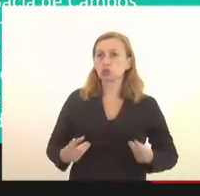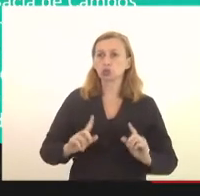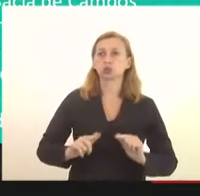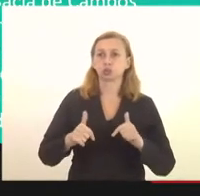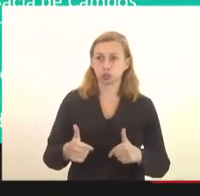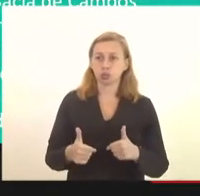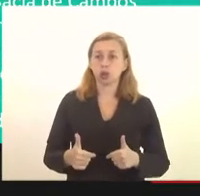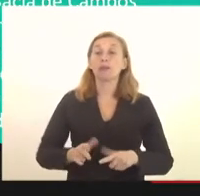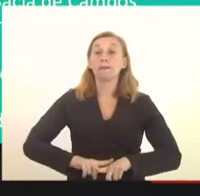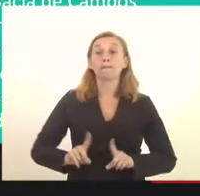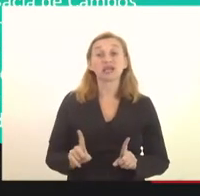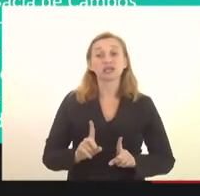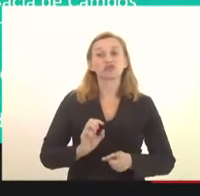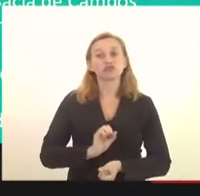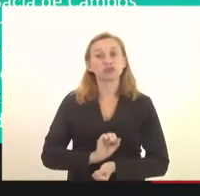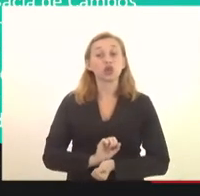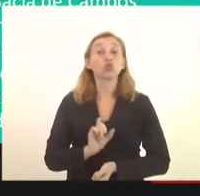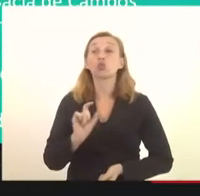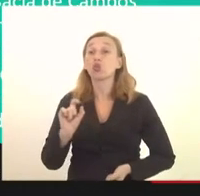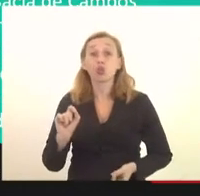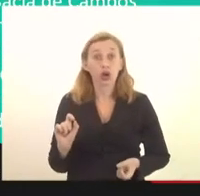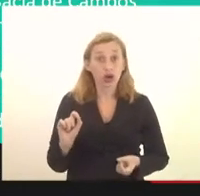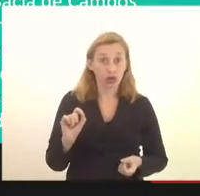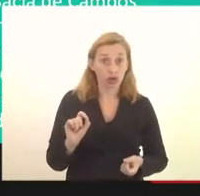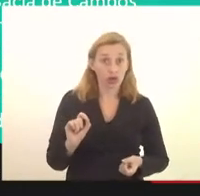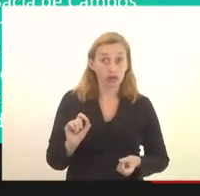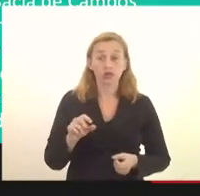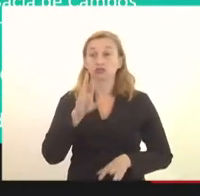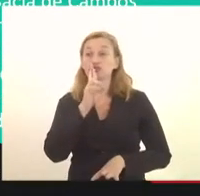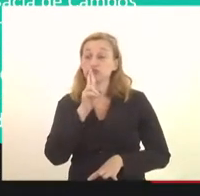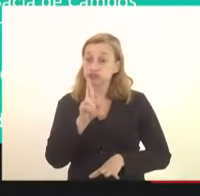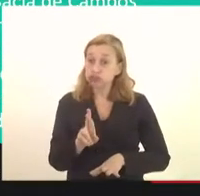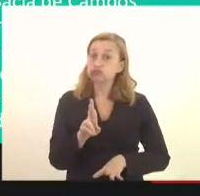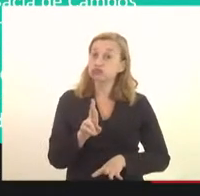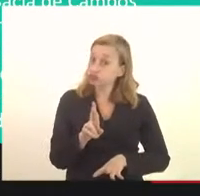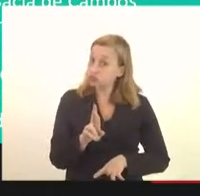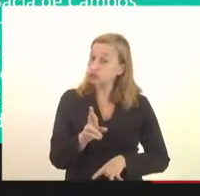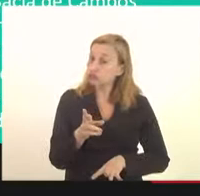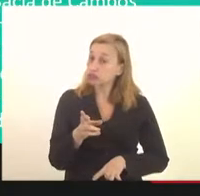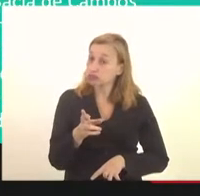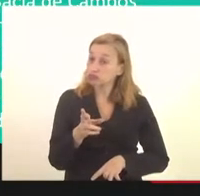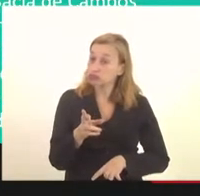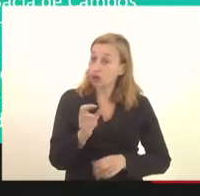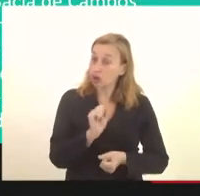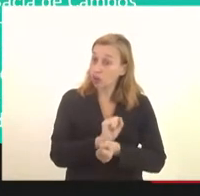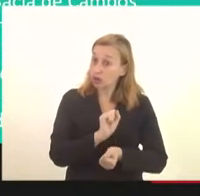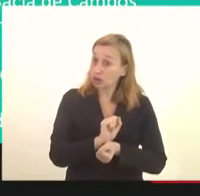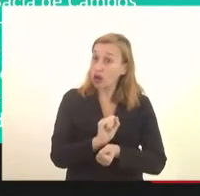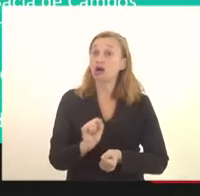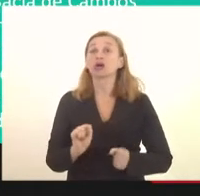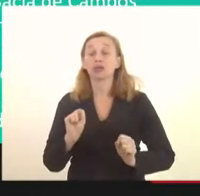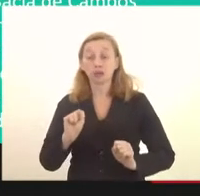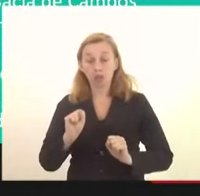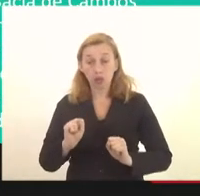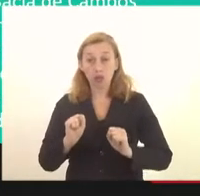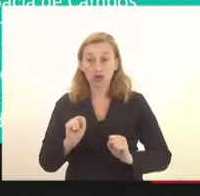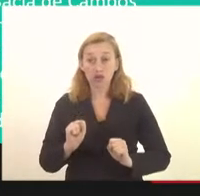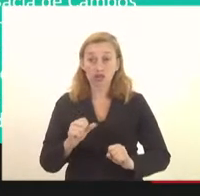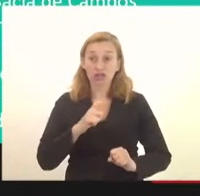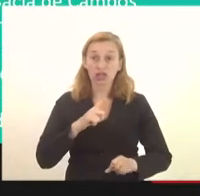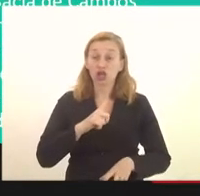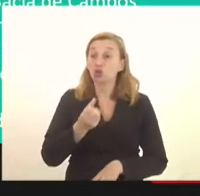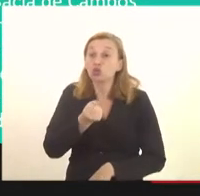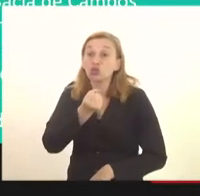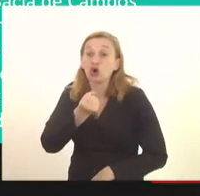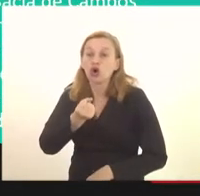mas a gente espera que aconteça esses bons resultados, e que isso possa gerar um volume absurdo